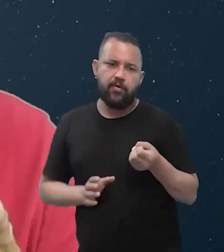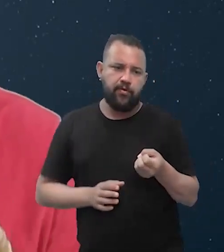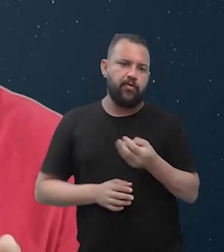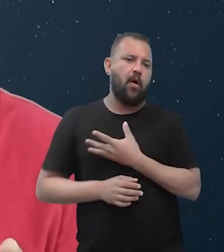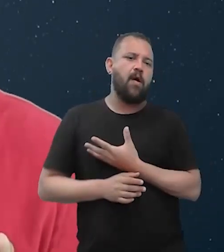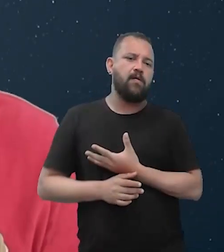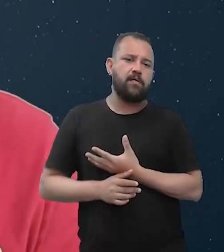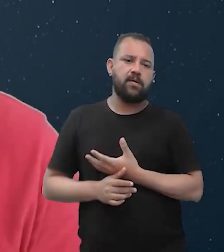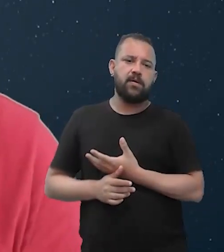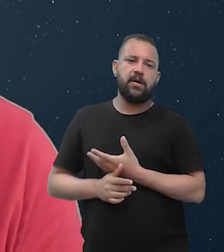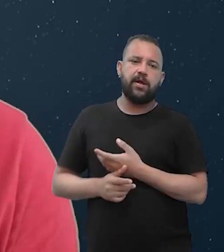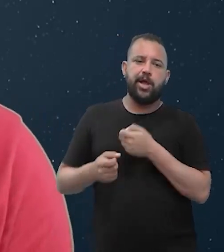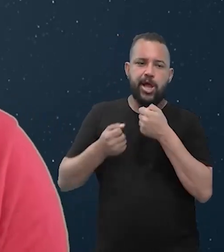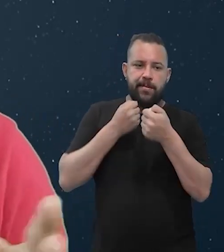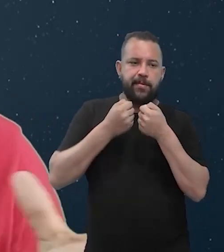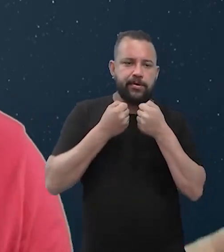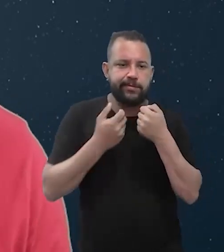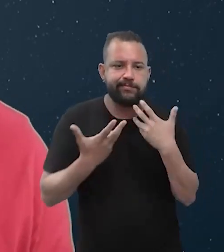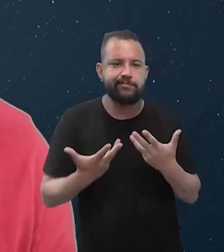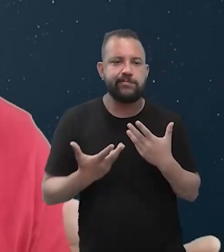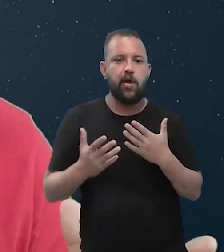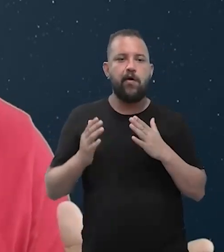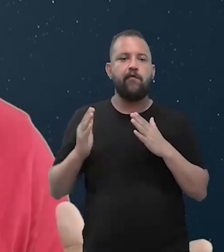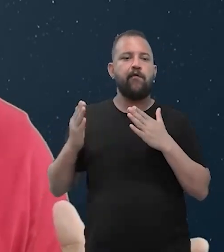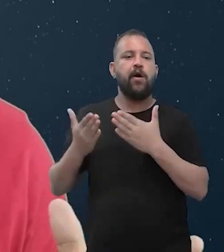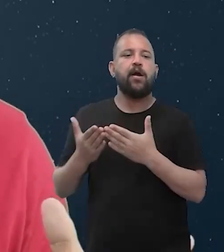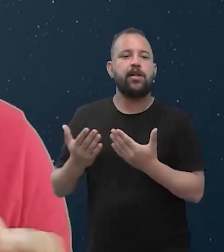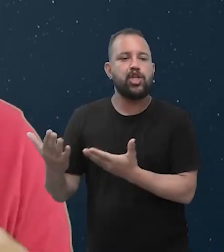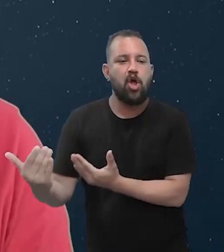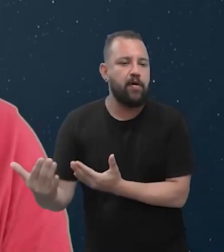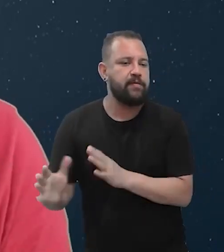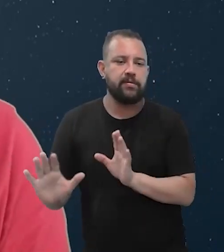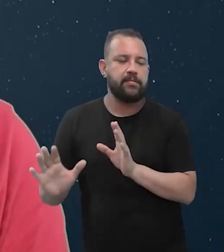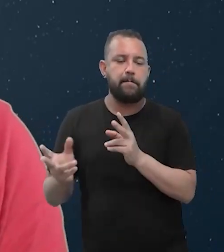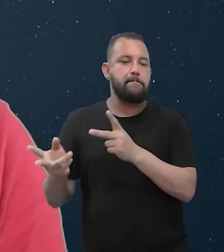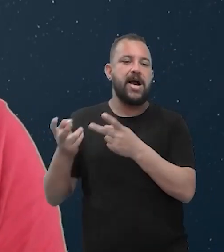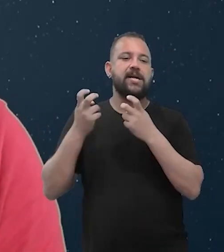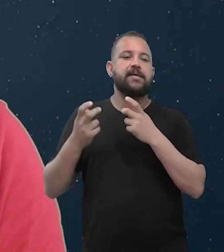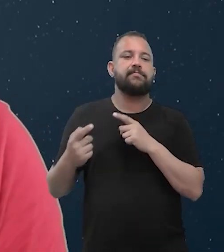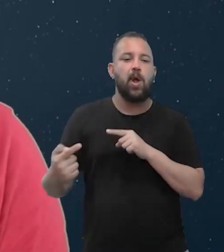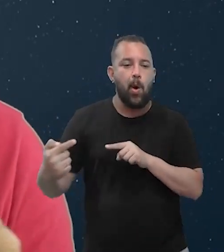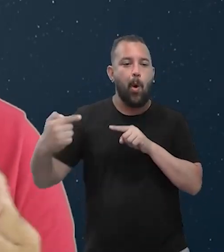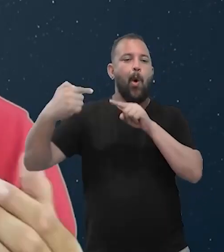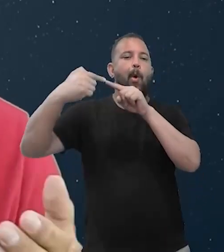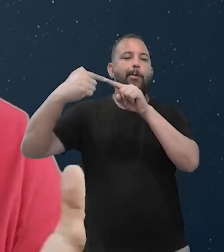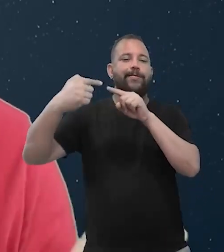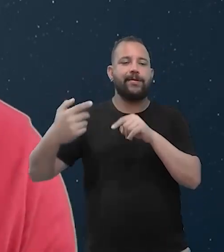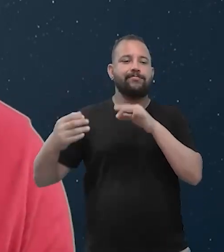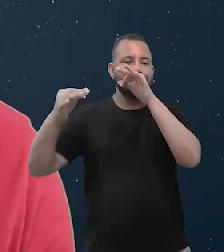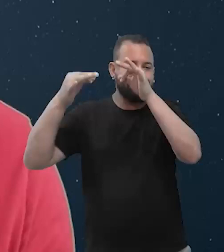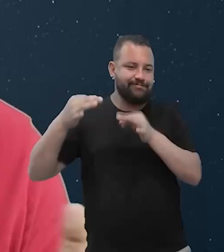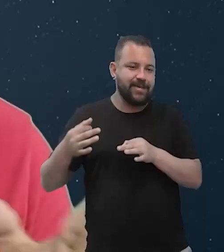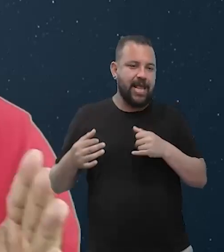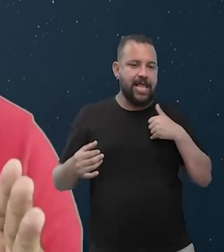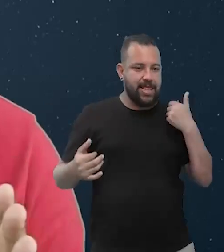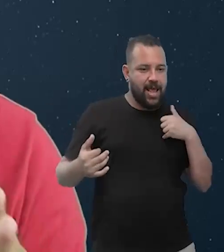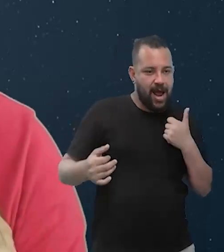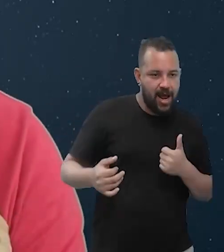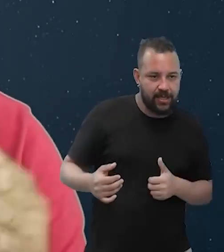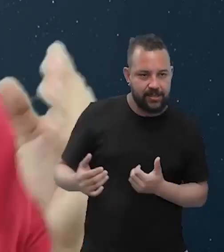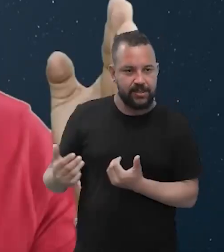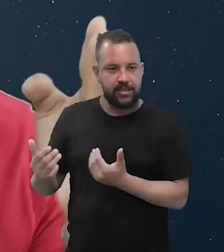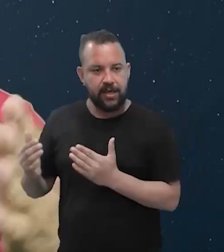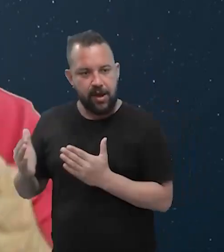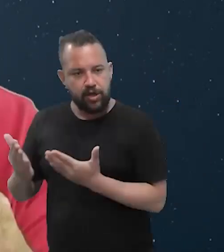reportagem, publicidade abordando adolescentes, percebe? Porque teu produto não vai ter uma aceitação naquele mercado, se